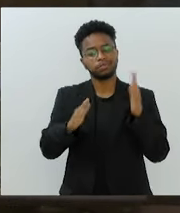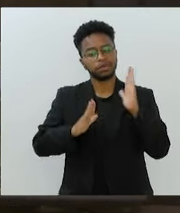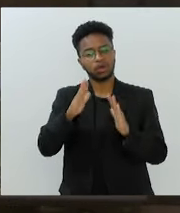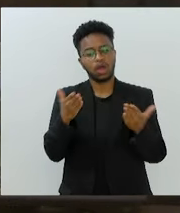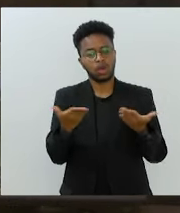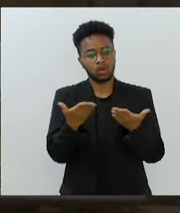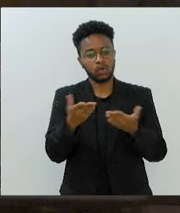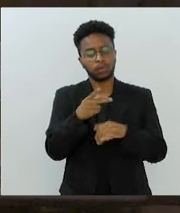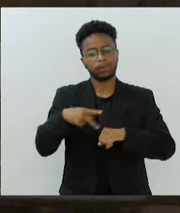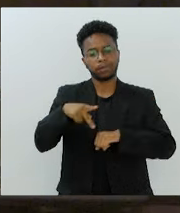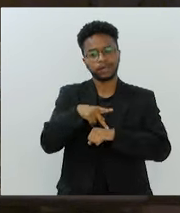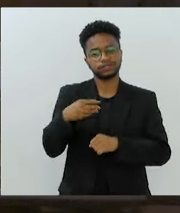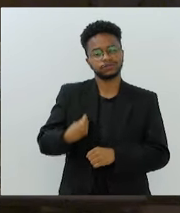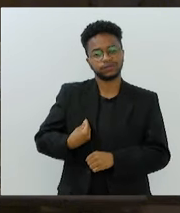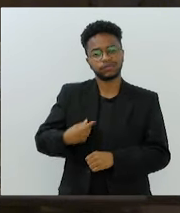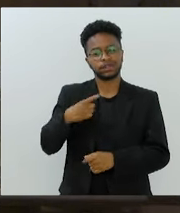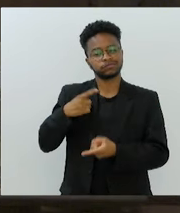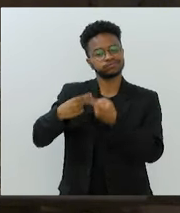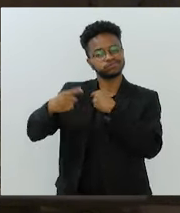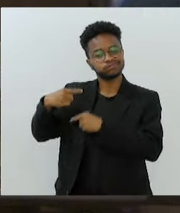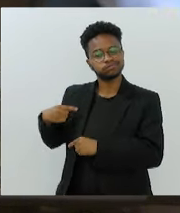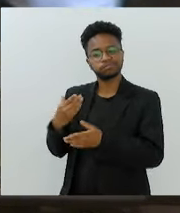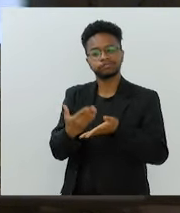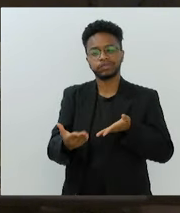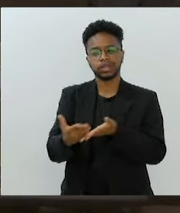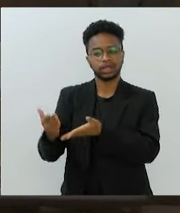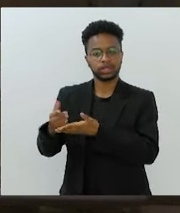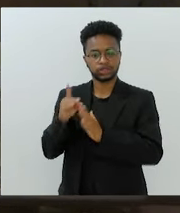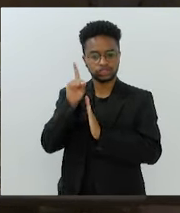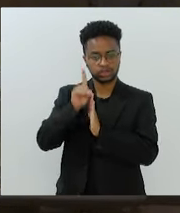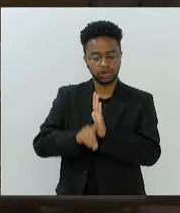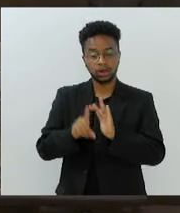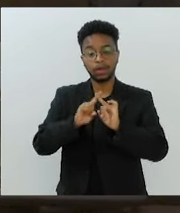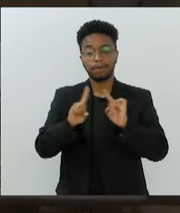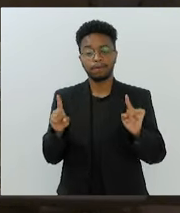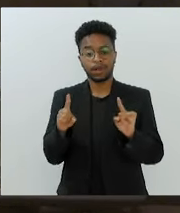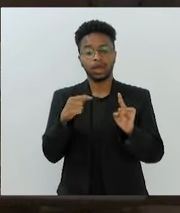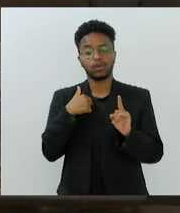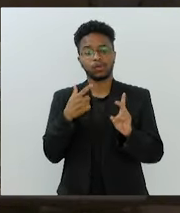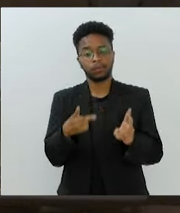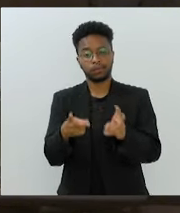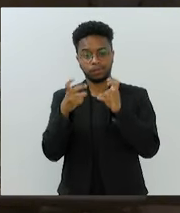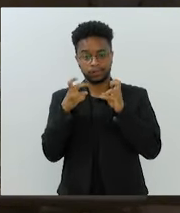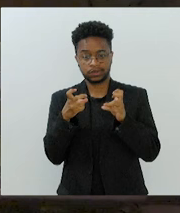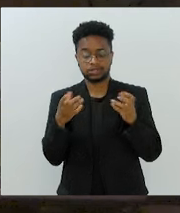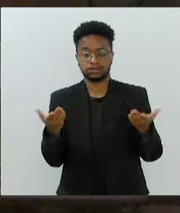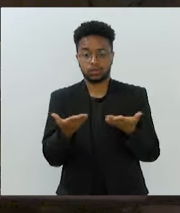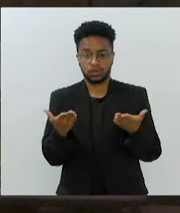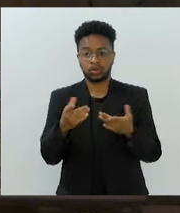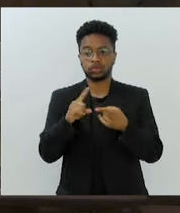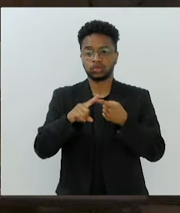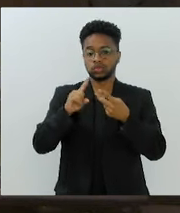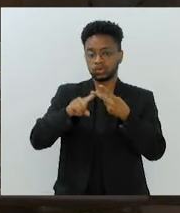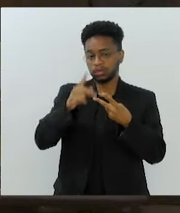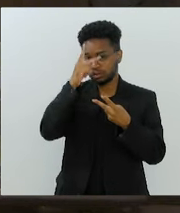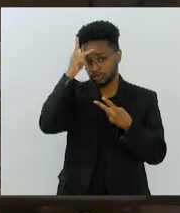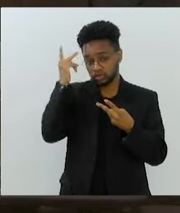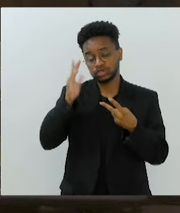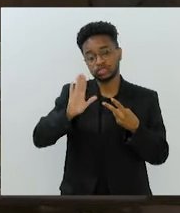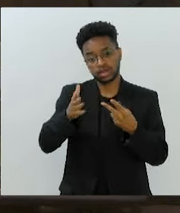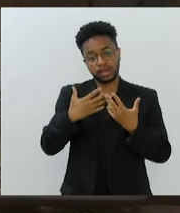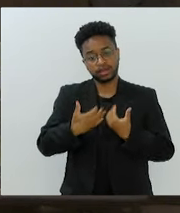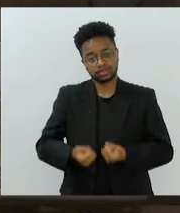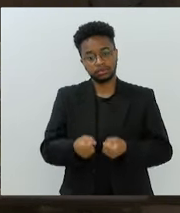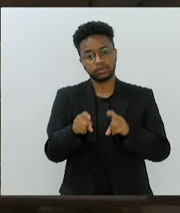tantos retrocessos, eu vejo aqui entre nós duas pessoas que também já receberam